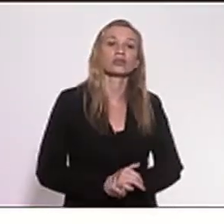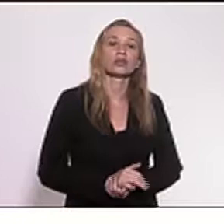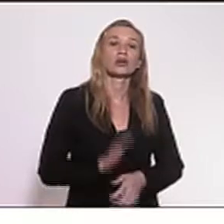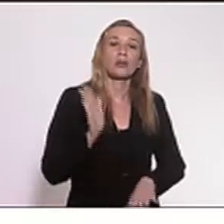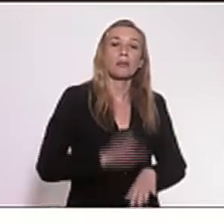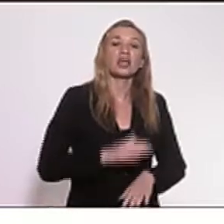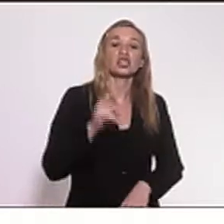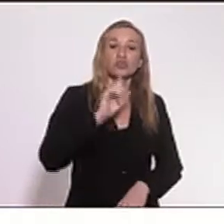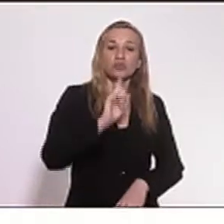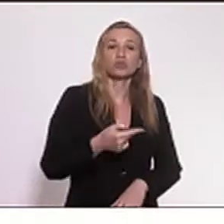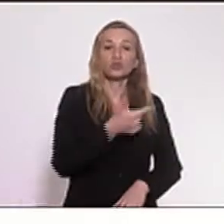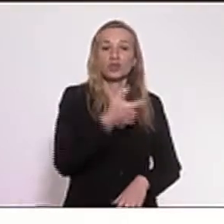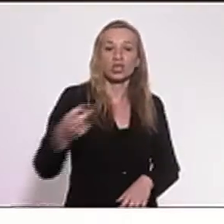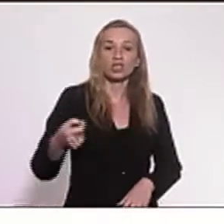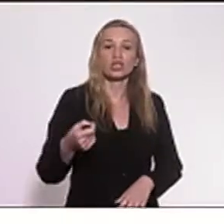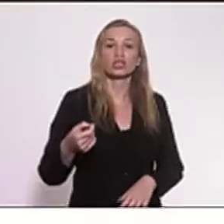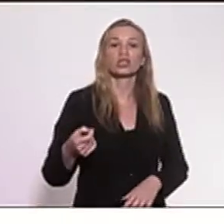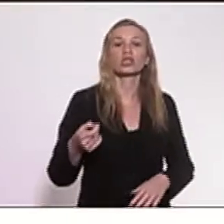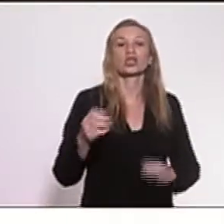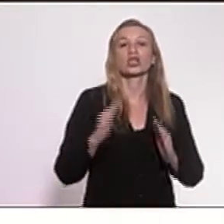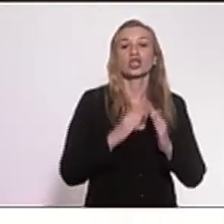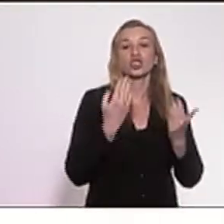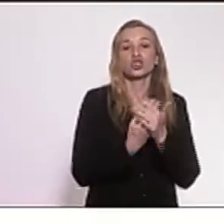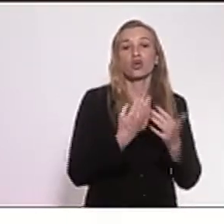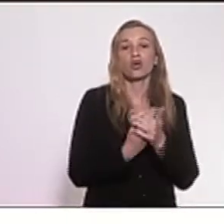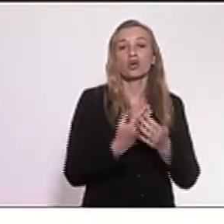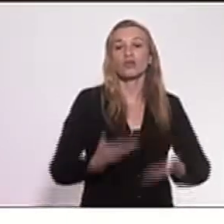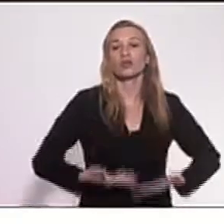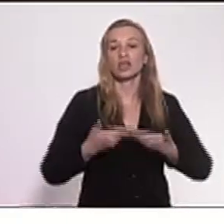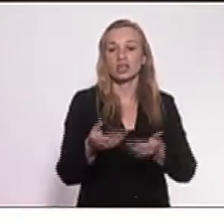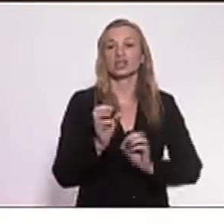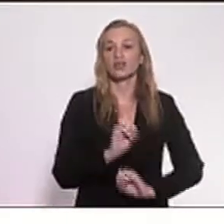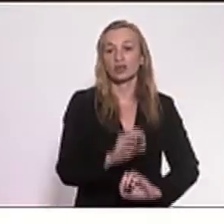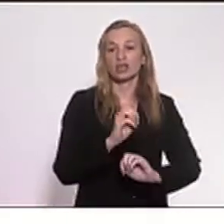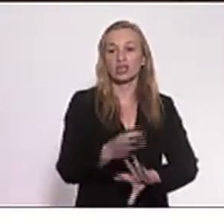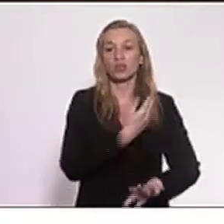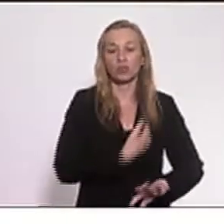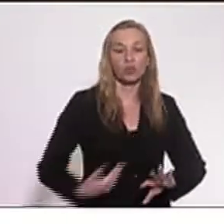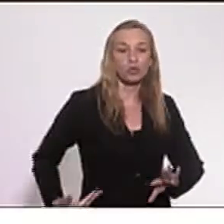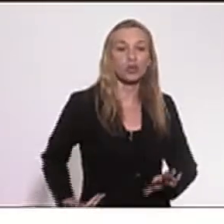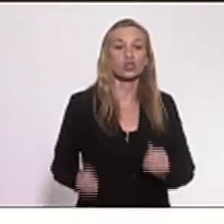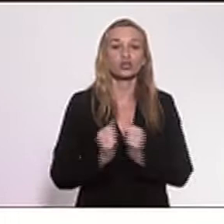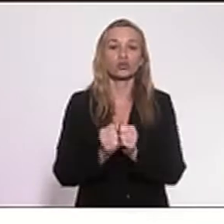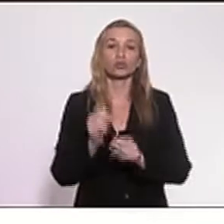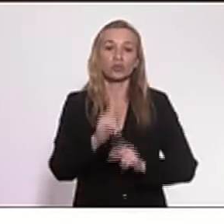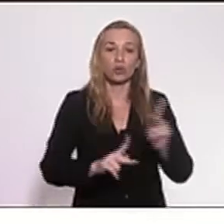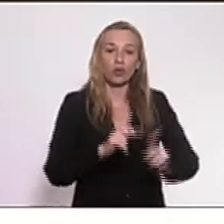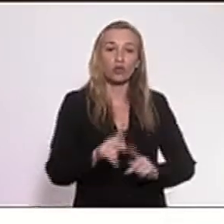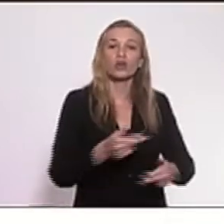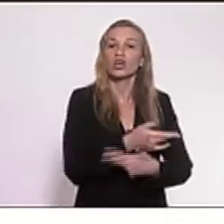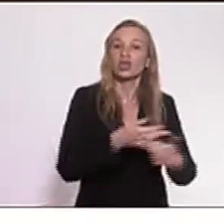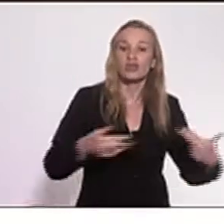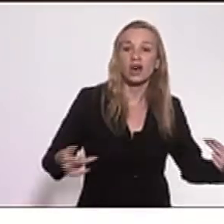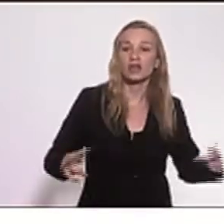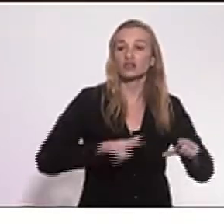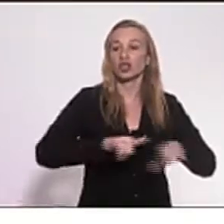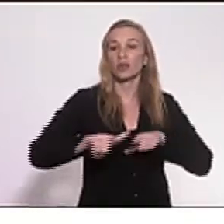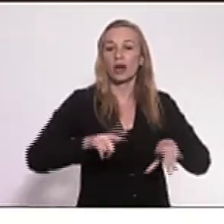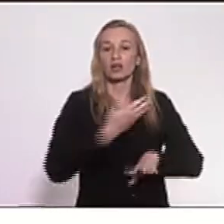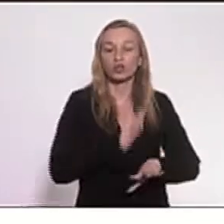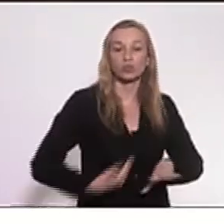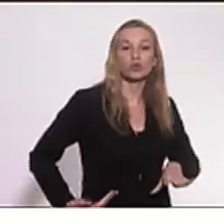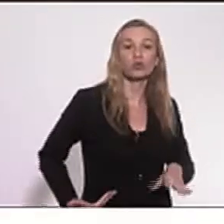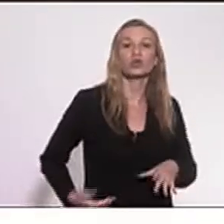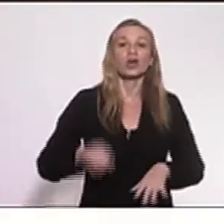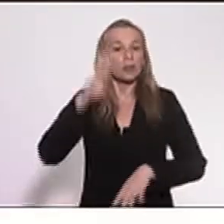de 1.200 escolas ofertando educação pública para o conjunto da população e uma série de serviços públicos que